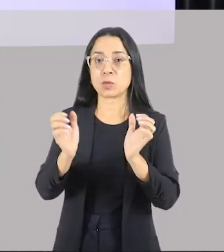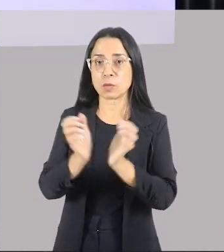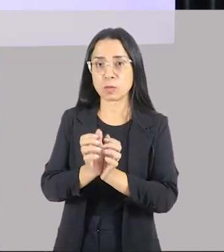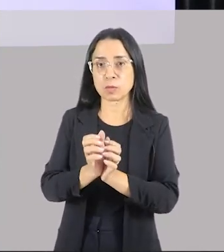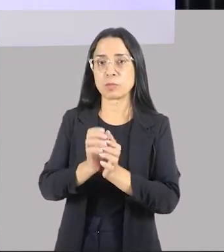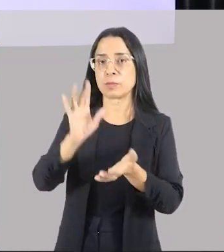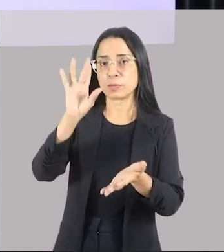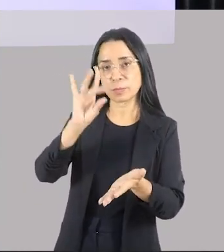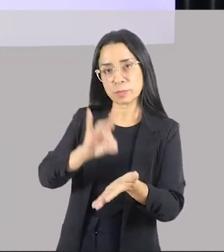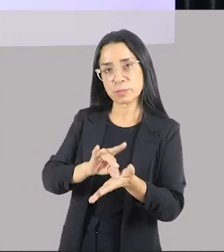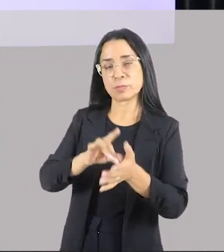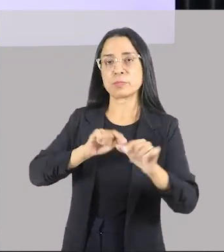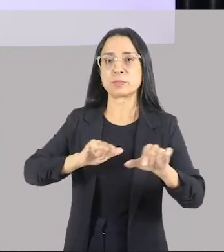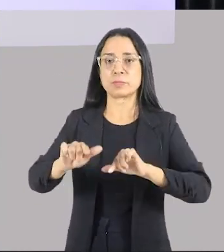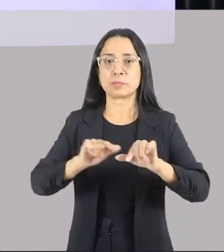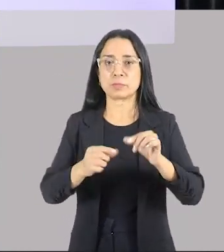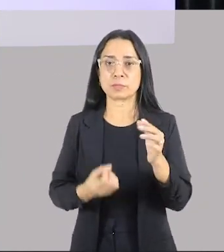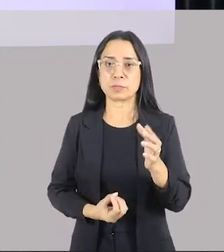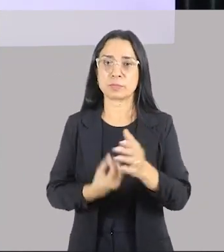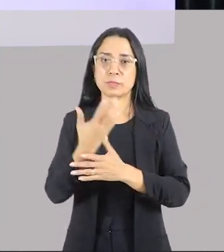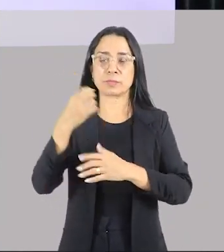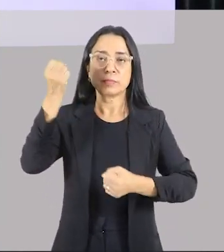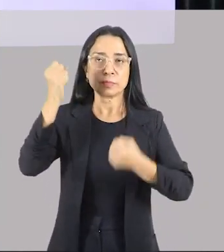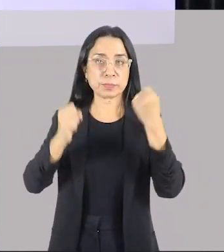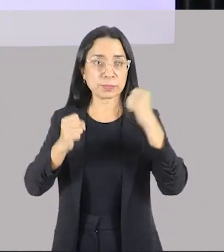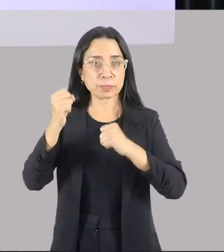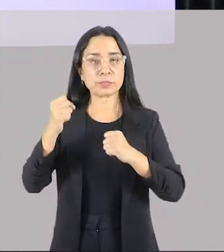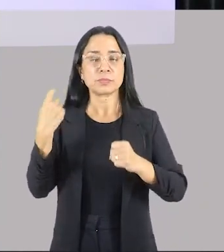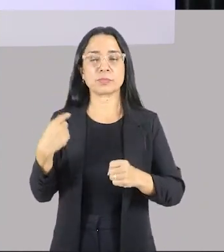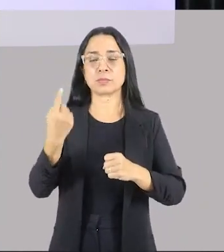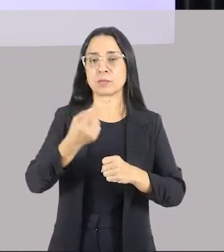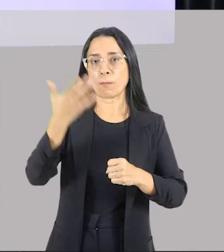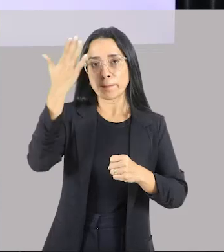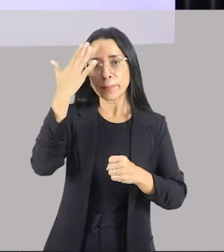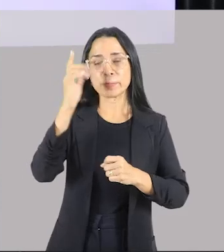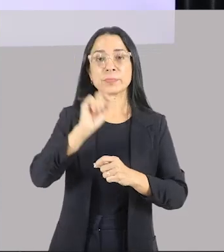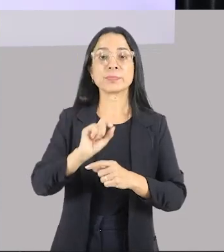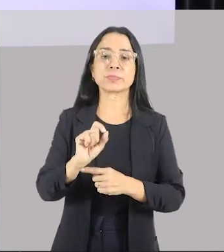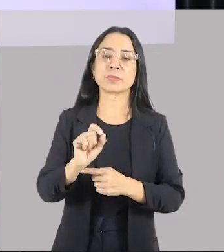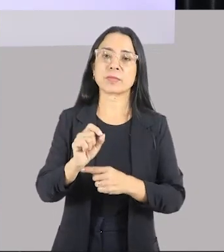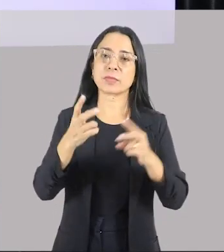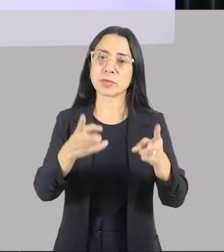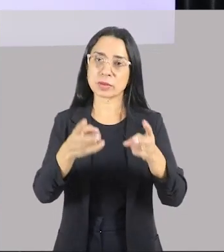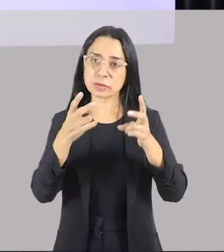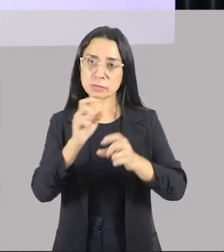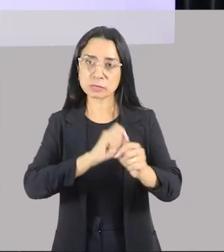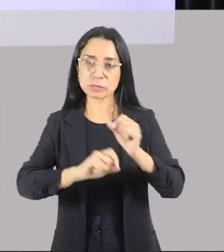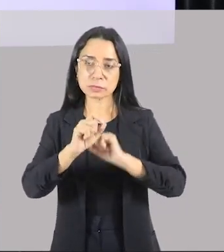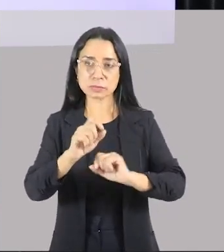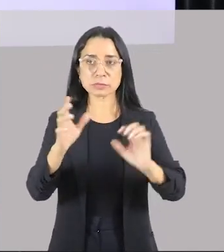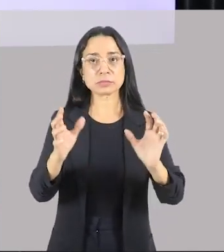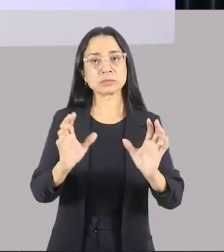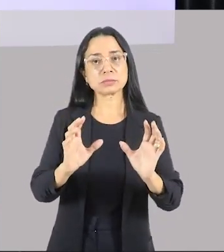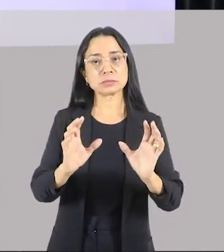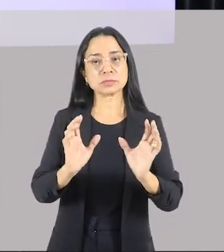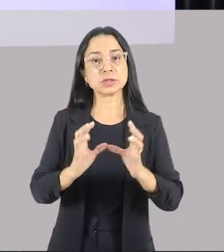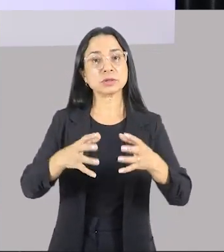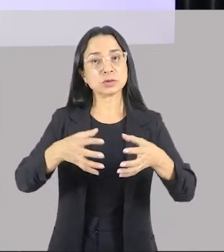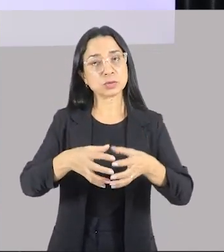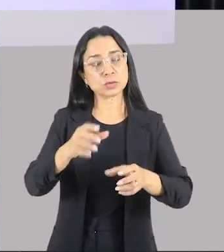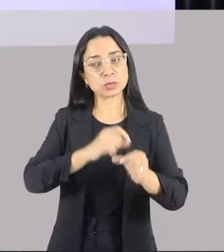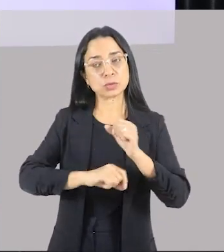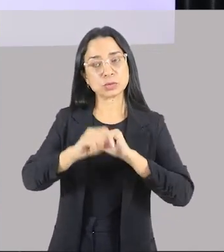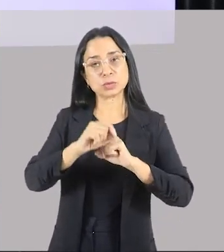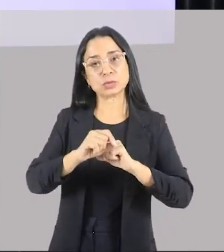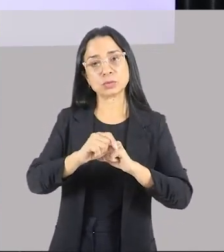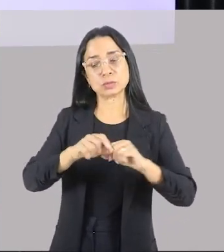exatamente aqui, com esse nascimento da indústria, que nós vamos entendendo aí, ou vamos observando essa classe trabalhadora surgindo nesse